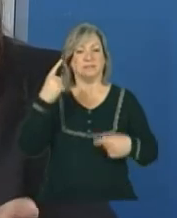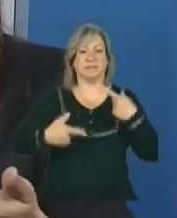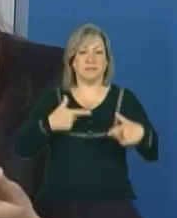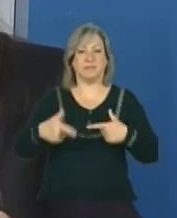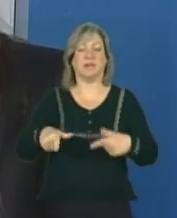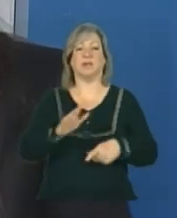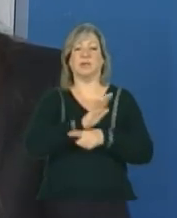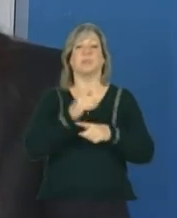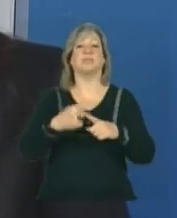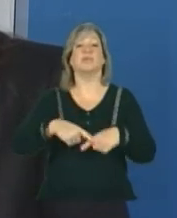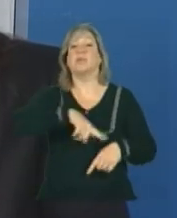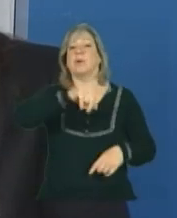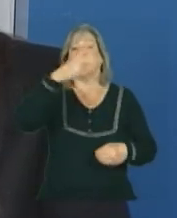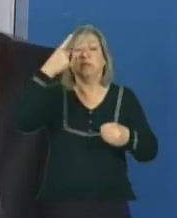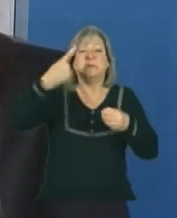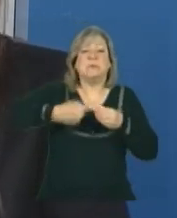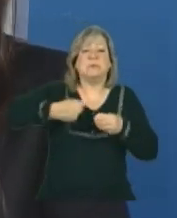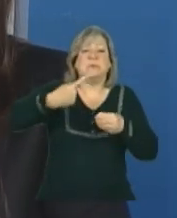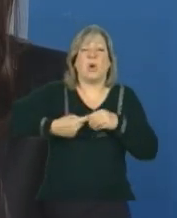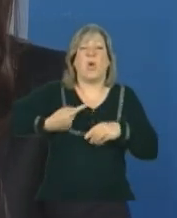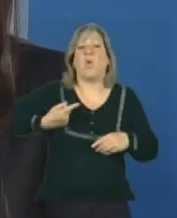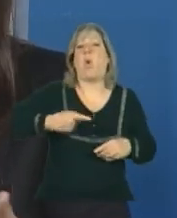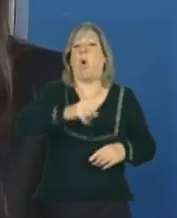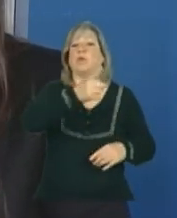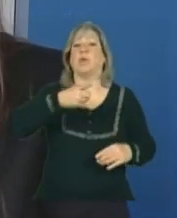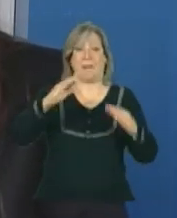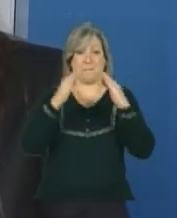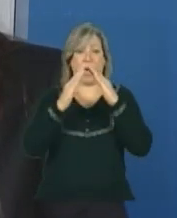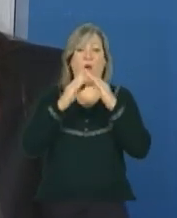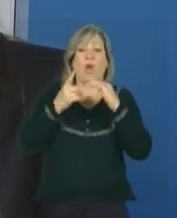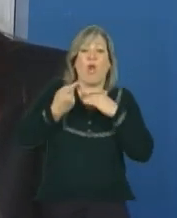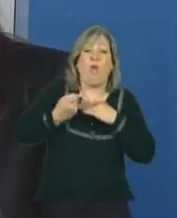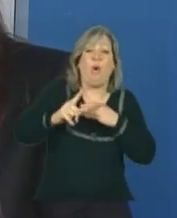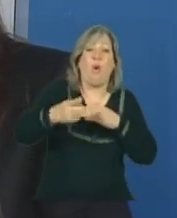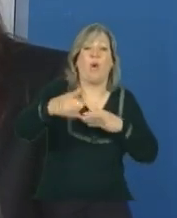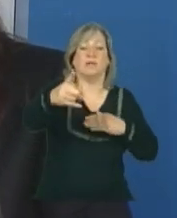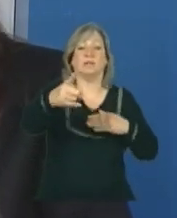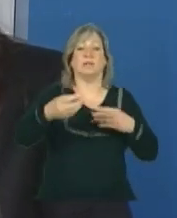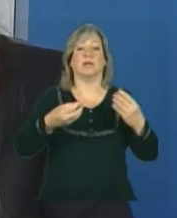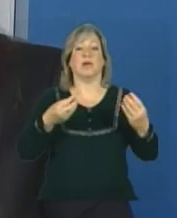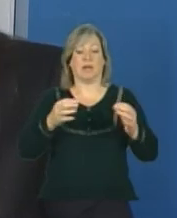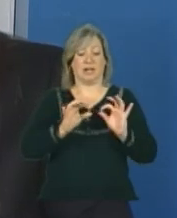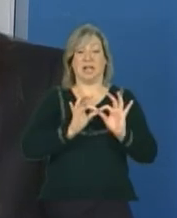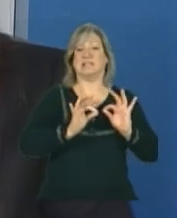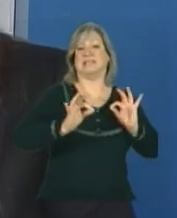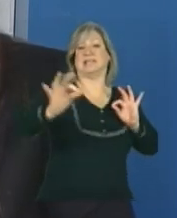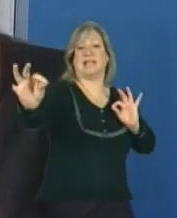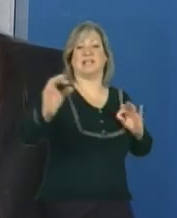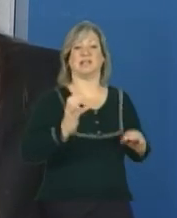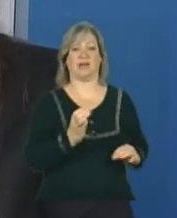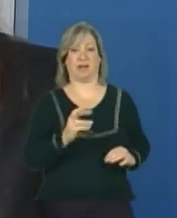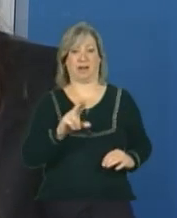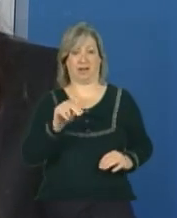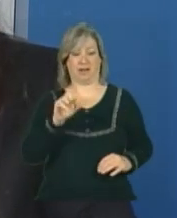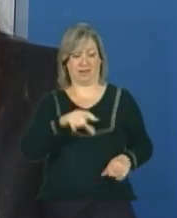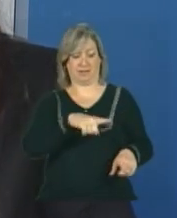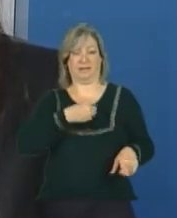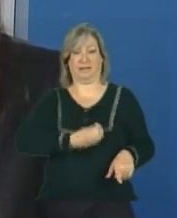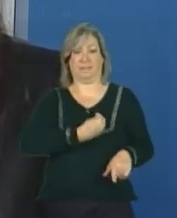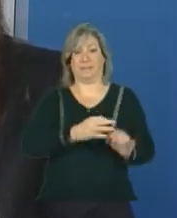distante, em grande parte, né, muito distante de onde funciona o CRAS, mas também ele é de